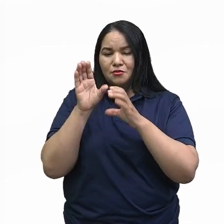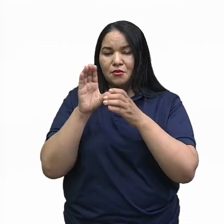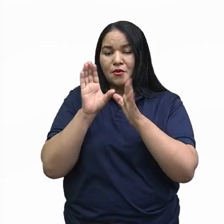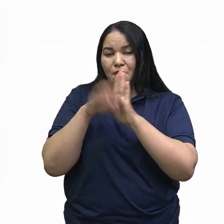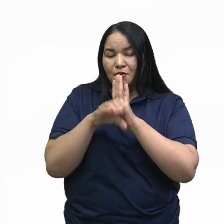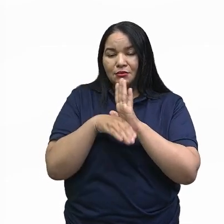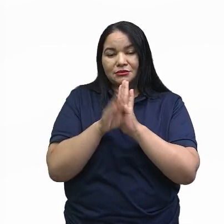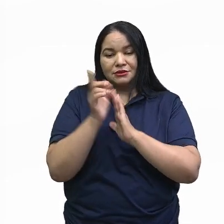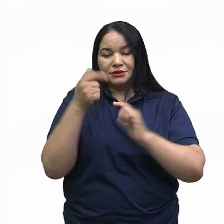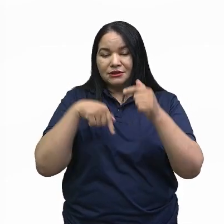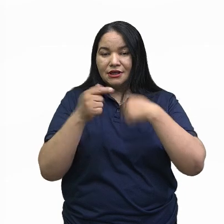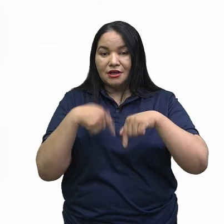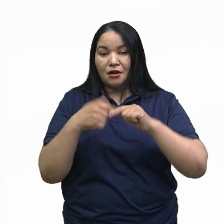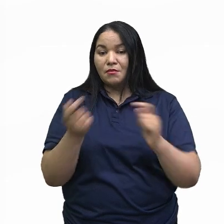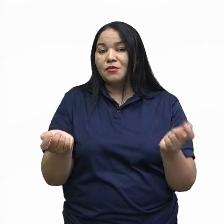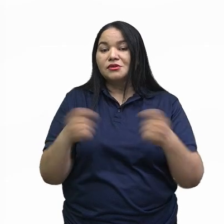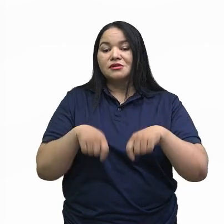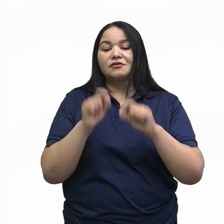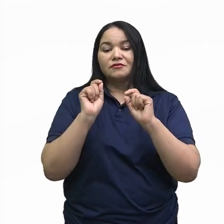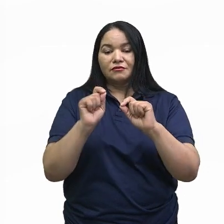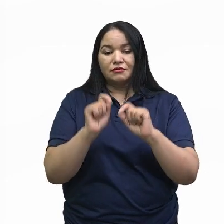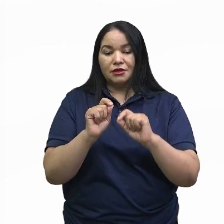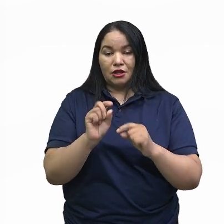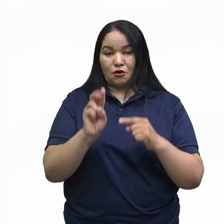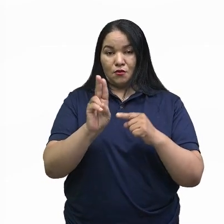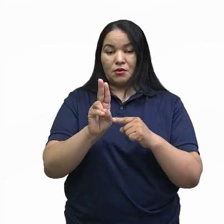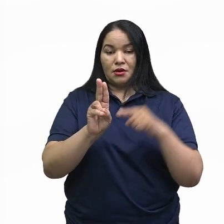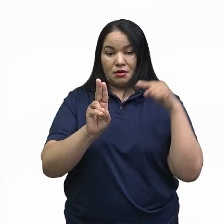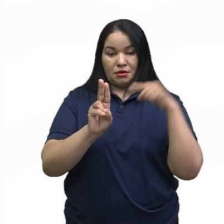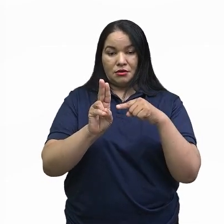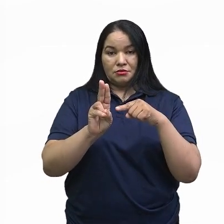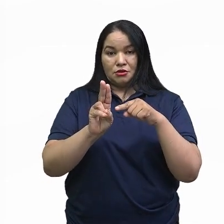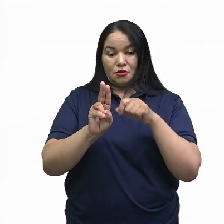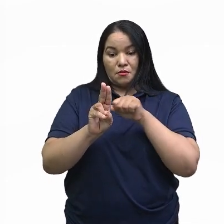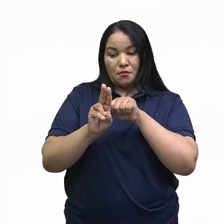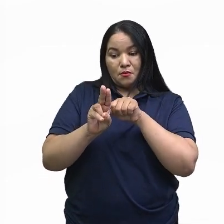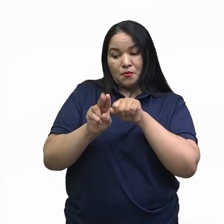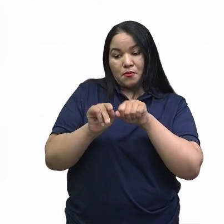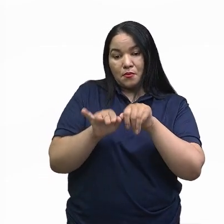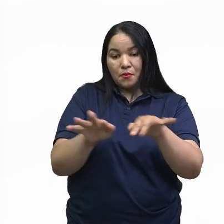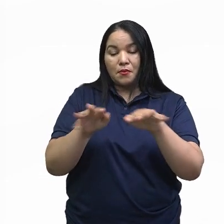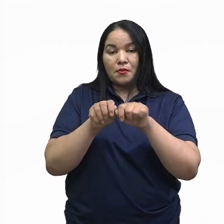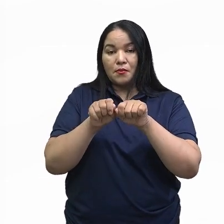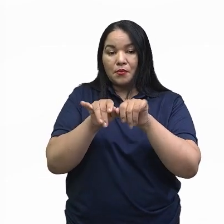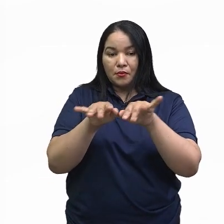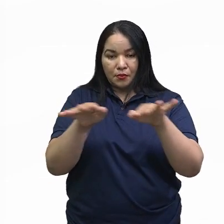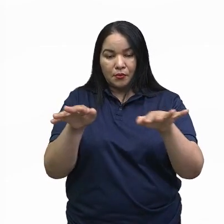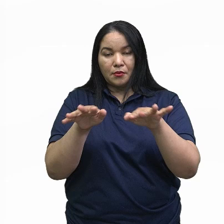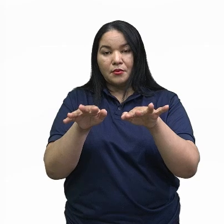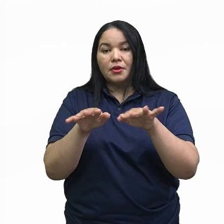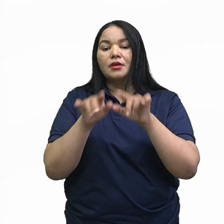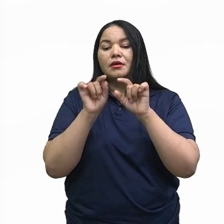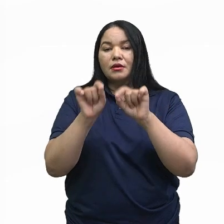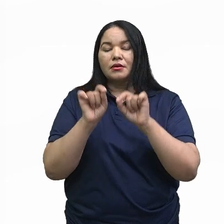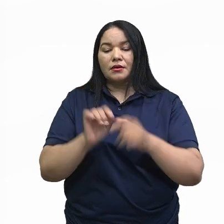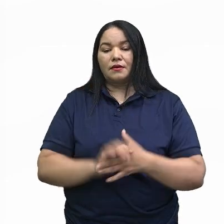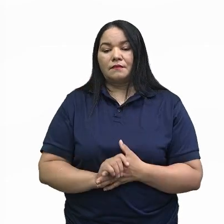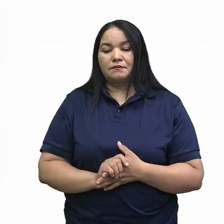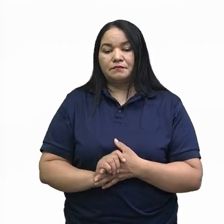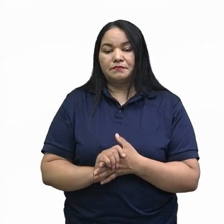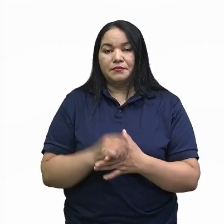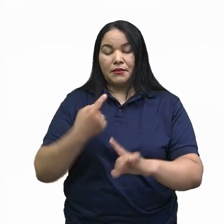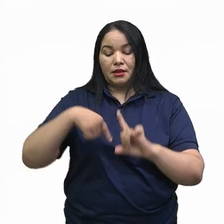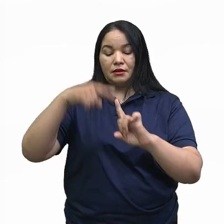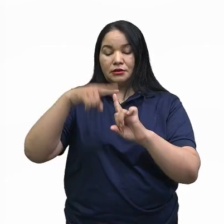né? Então, é possível que esse urânio emita essa partícula. No caso aí, né, o tipo